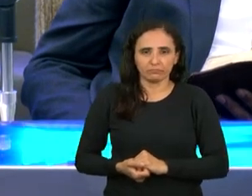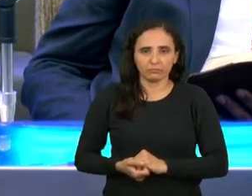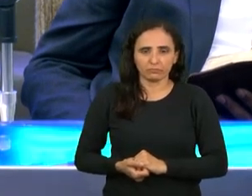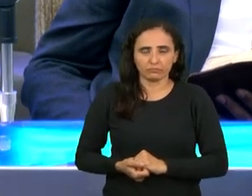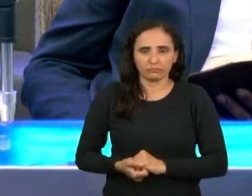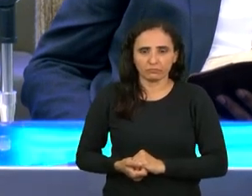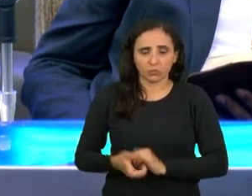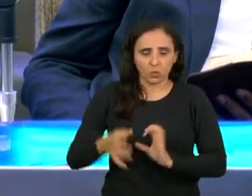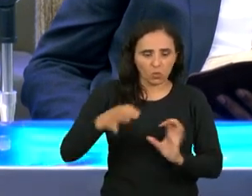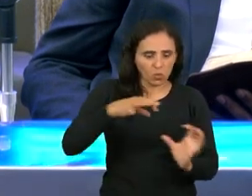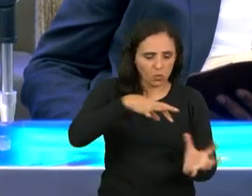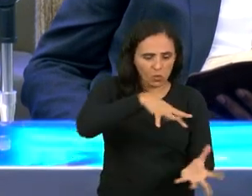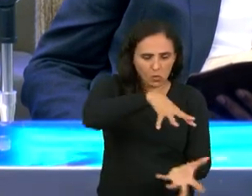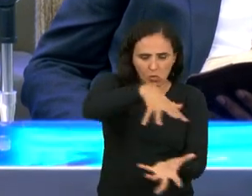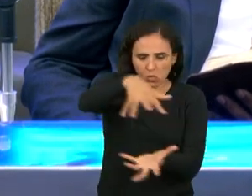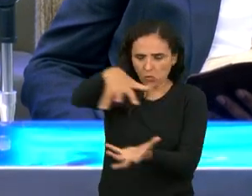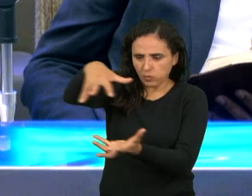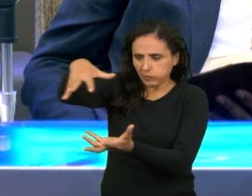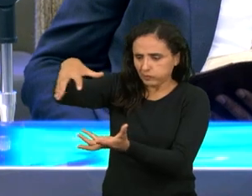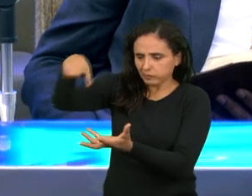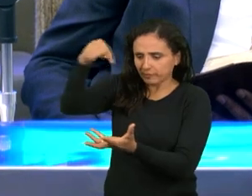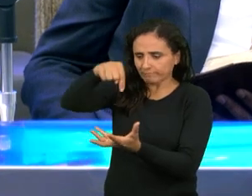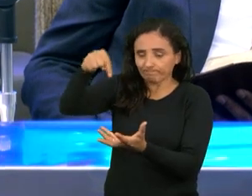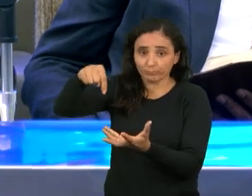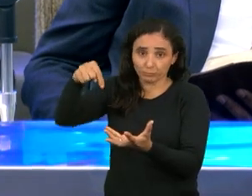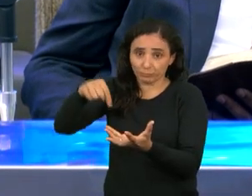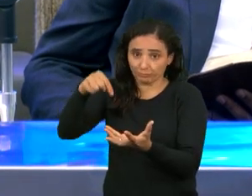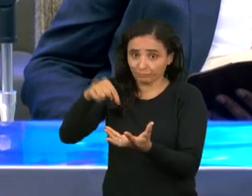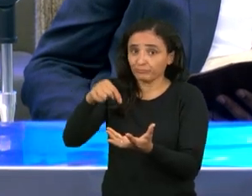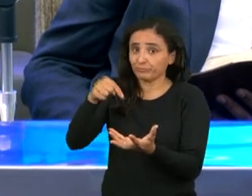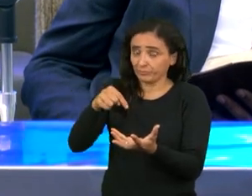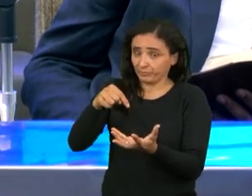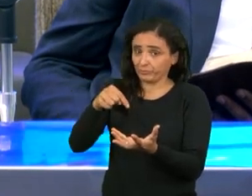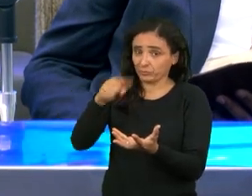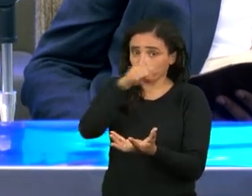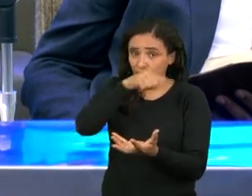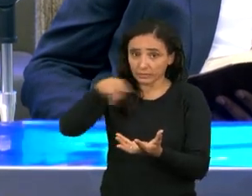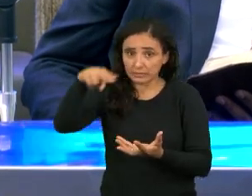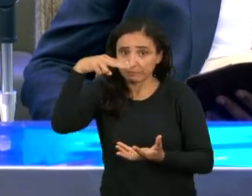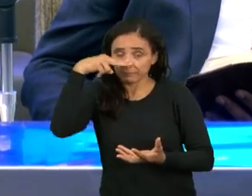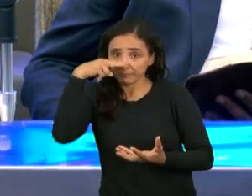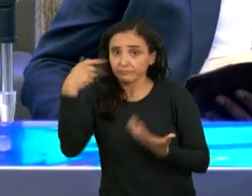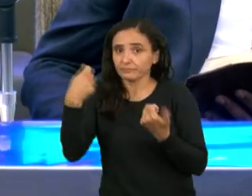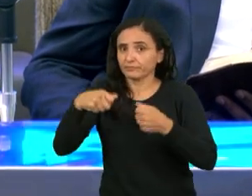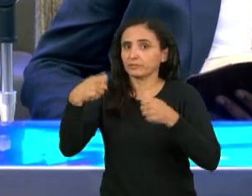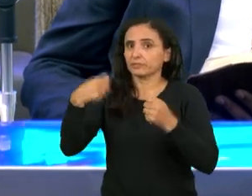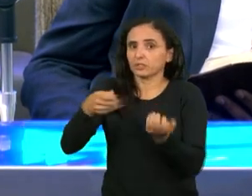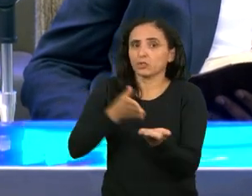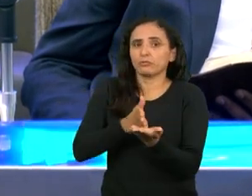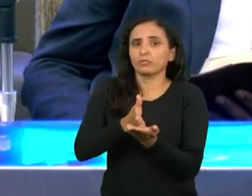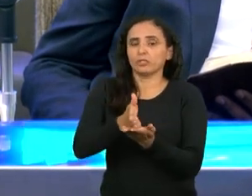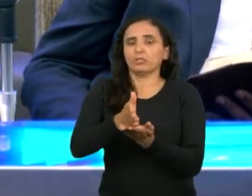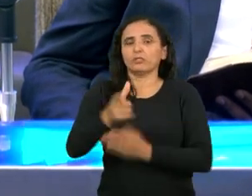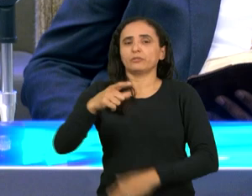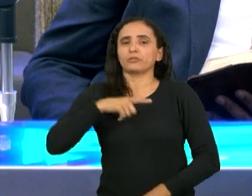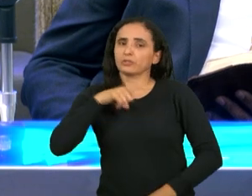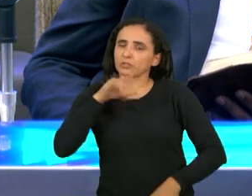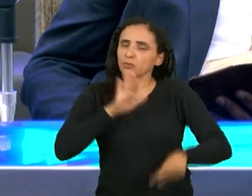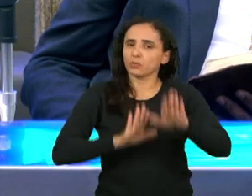santidade a palavra de Deus os mostra que é um ambiente corrompido espiritualmente